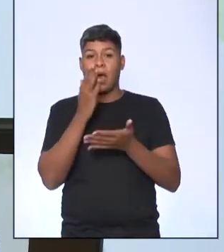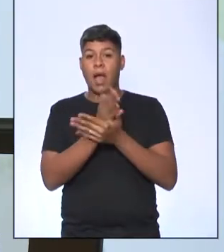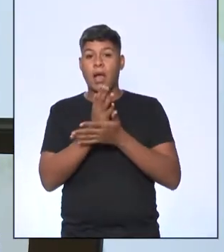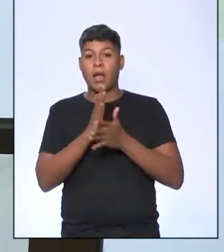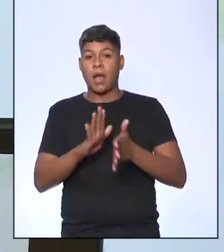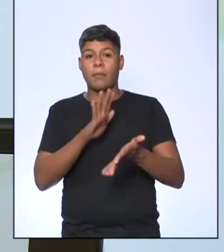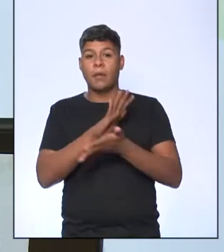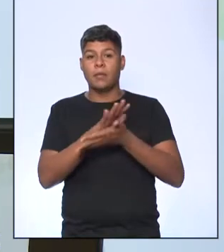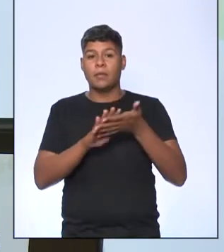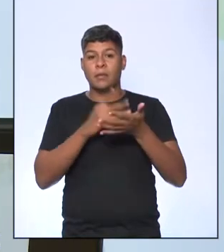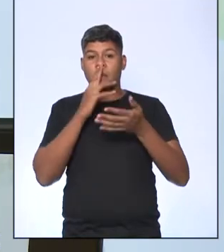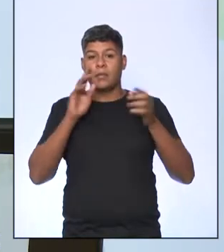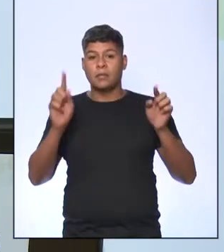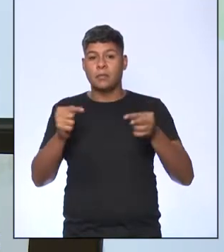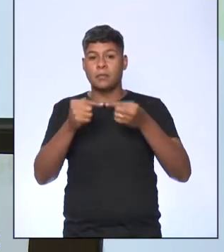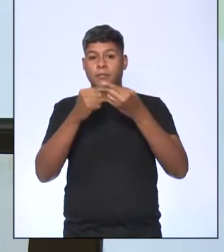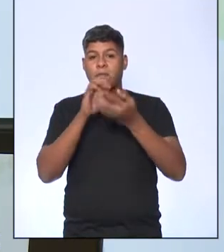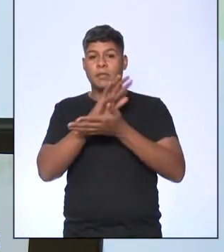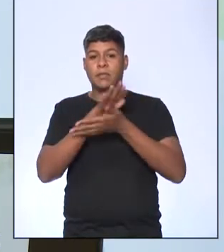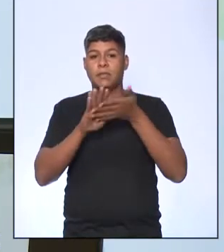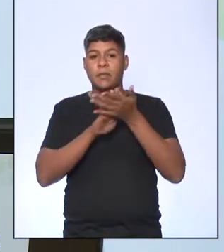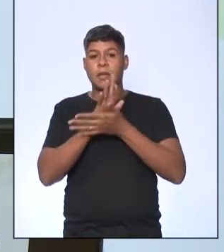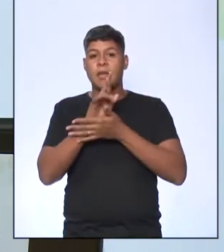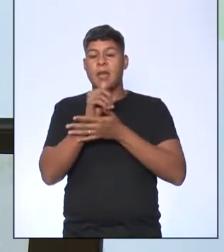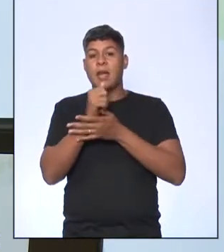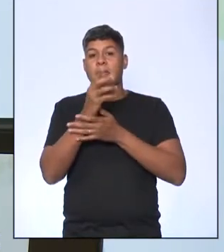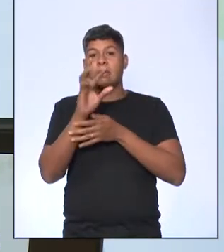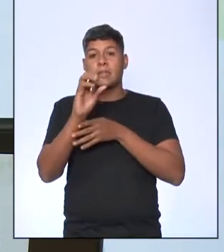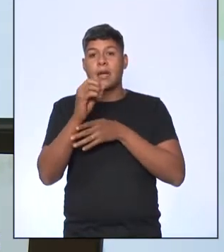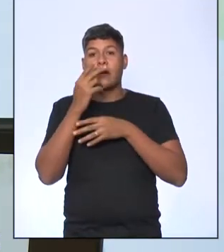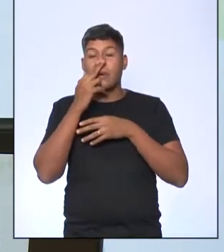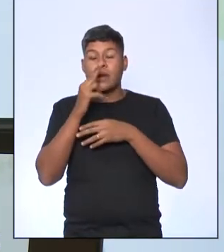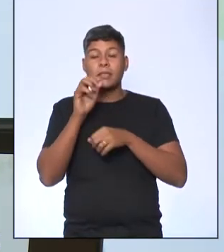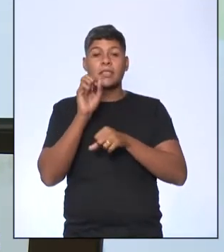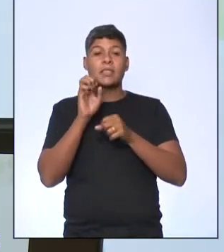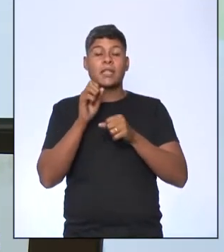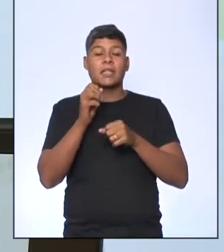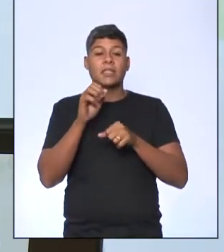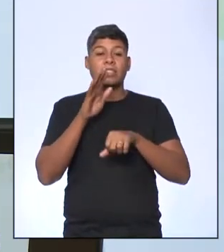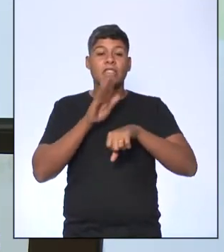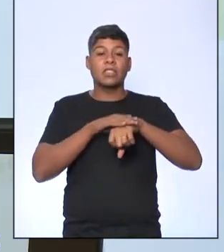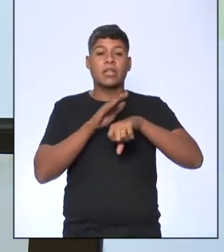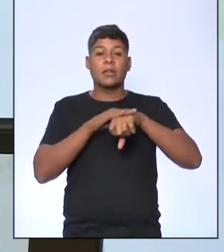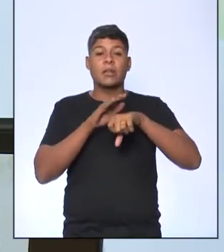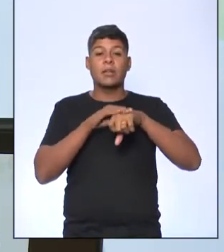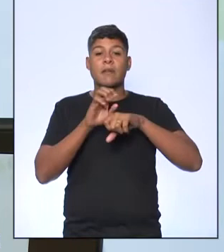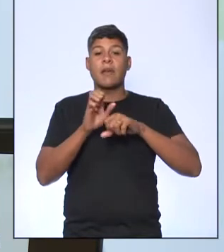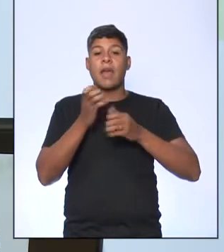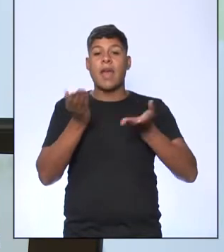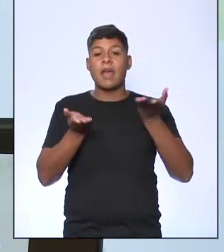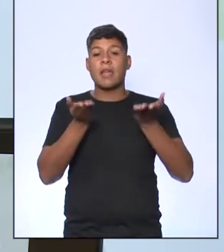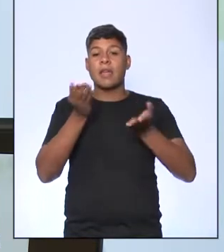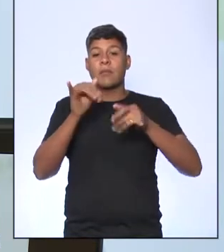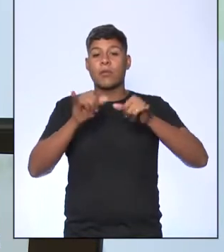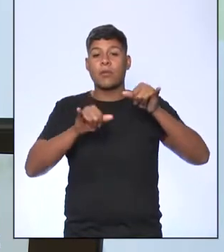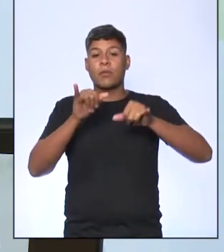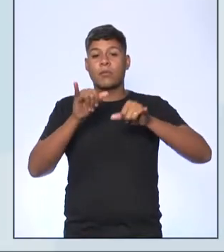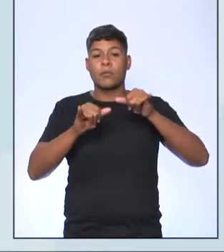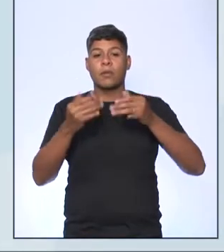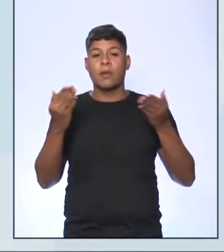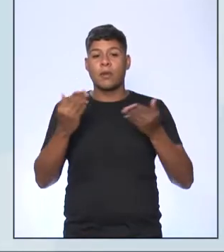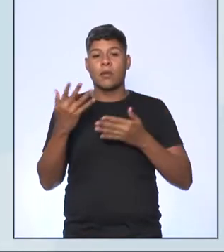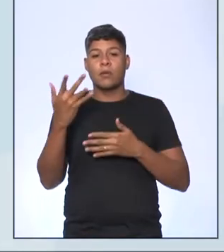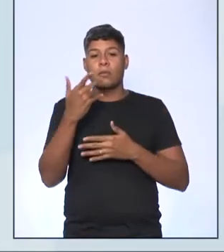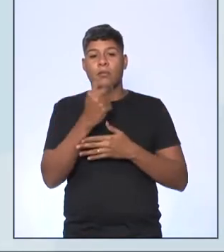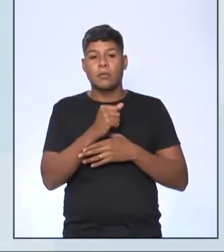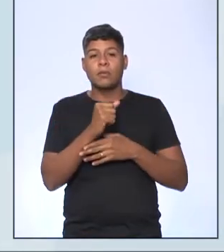ela não se completa, tá? Essa reação ela vai entrar num estado que a gente chama de equilíbrio químico. Ó, agora ficou